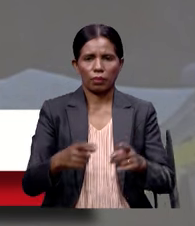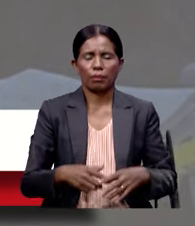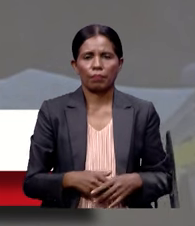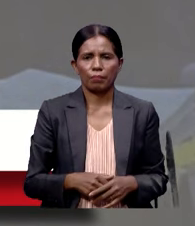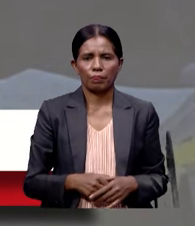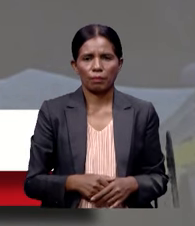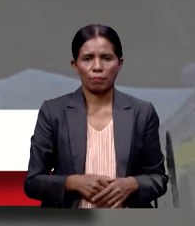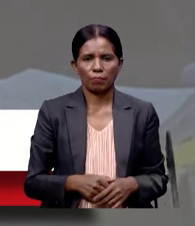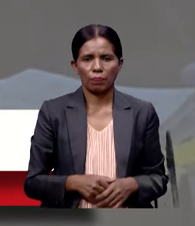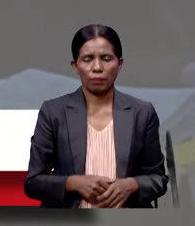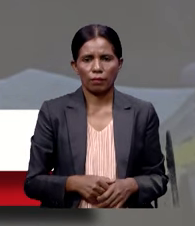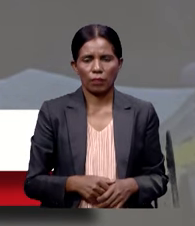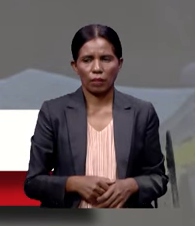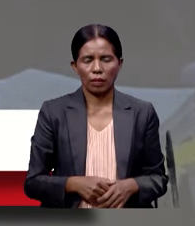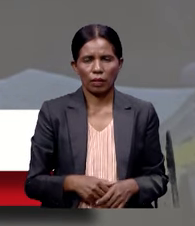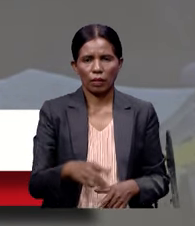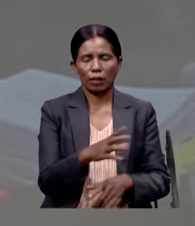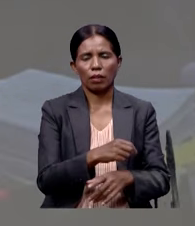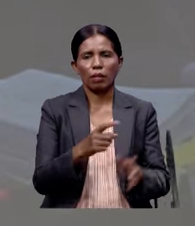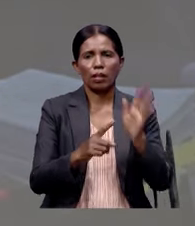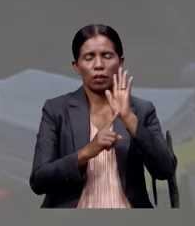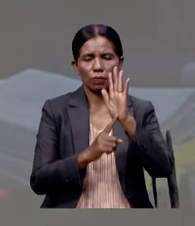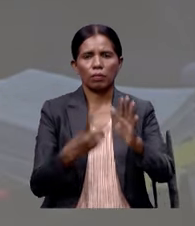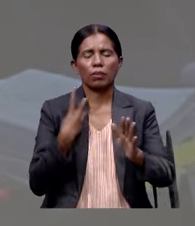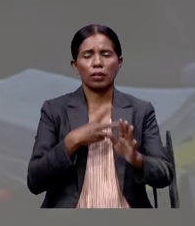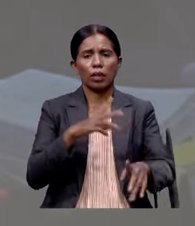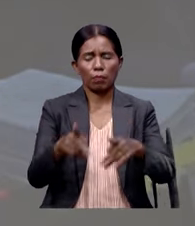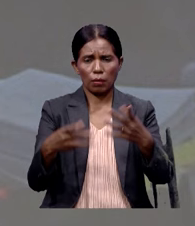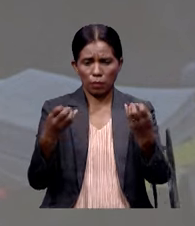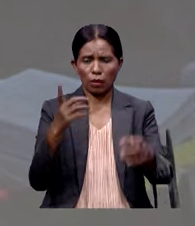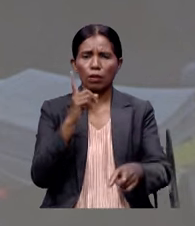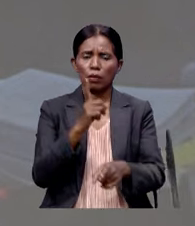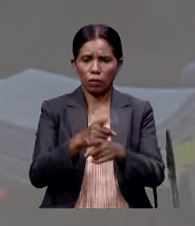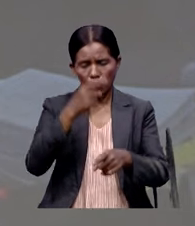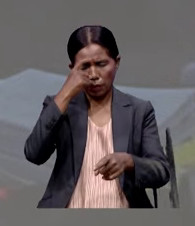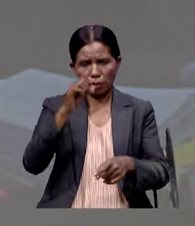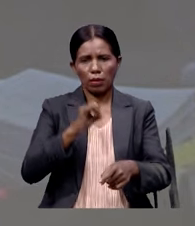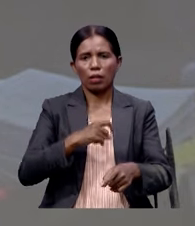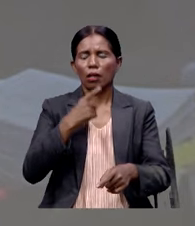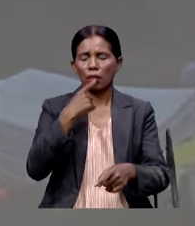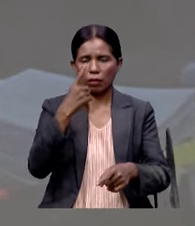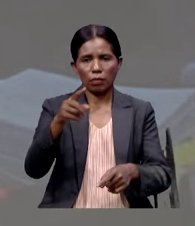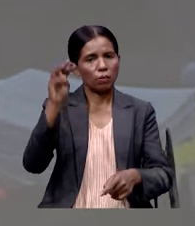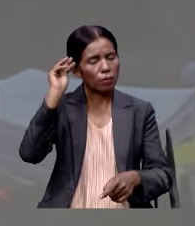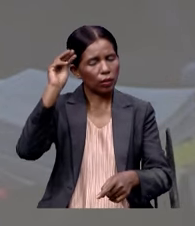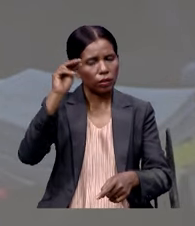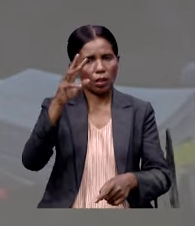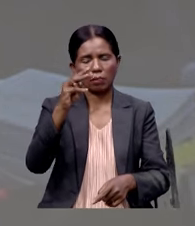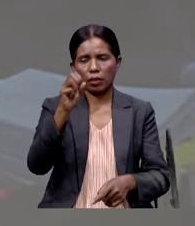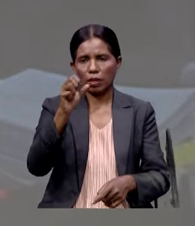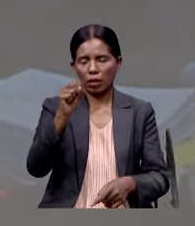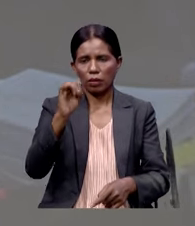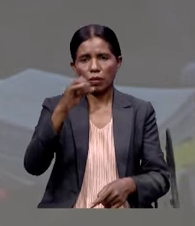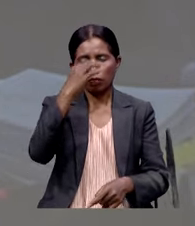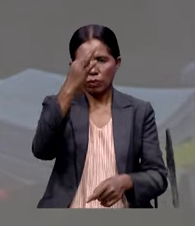remotas. Factus haturu mai ita barak tep-tepe stambane, hau suzere ministero relevante atu ba